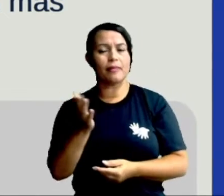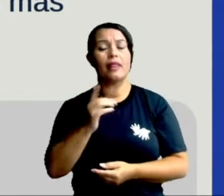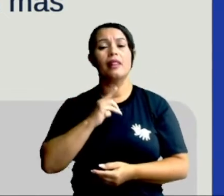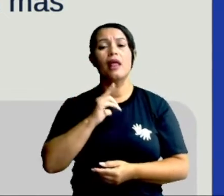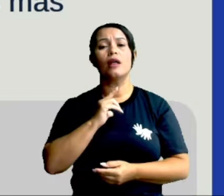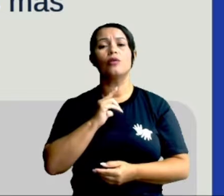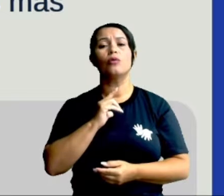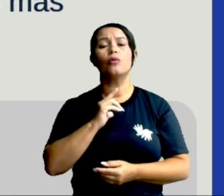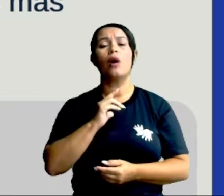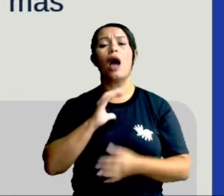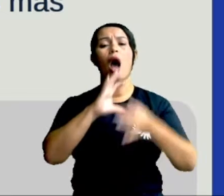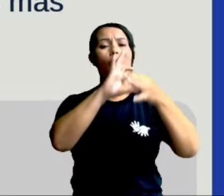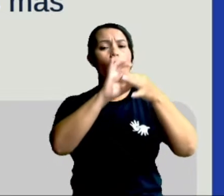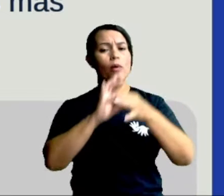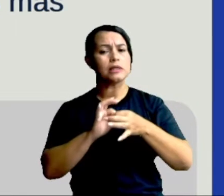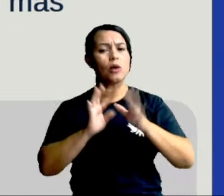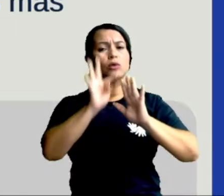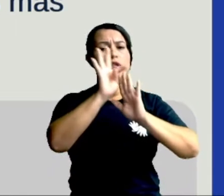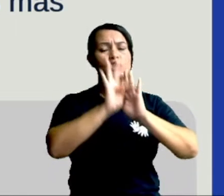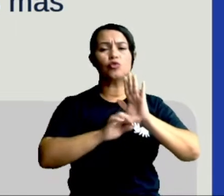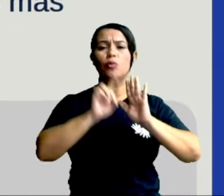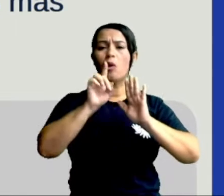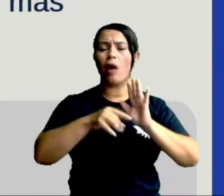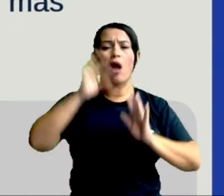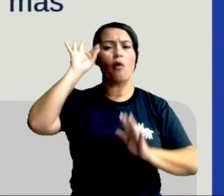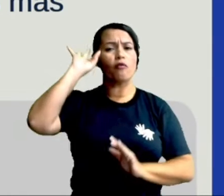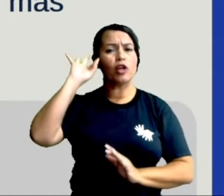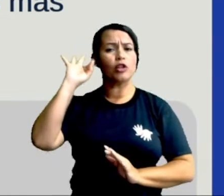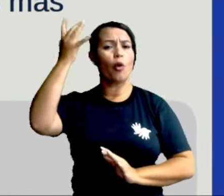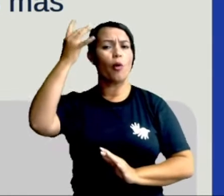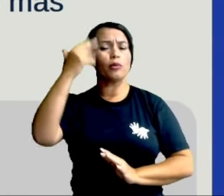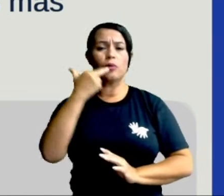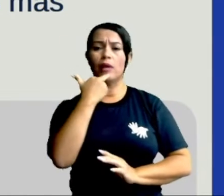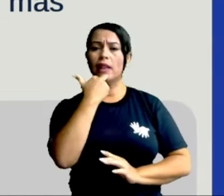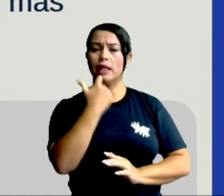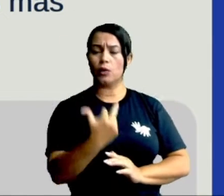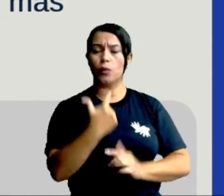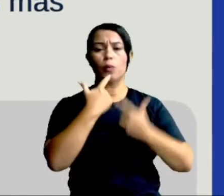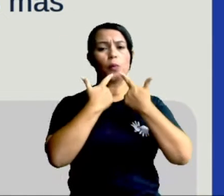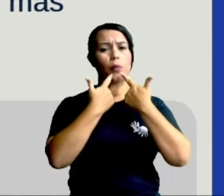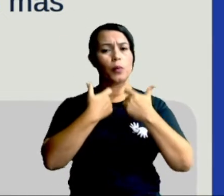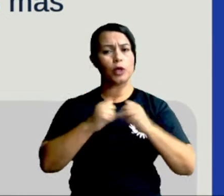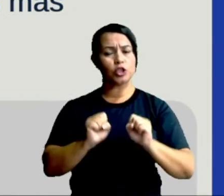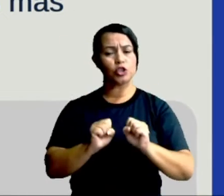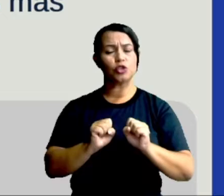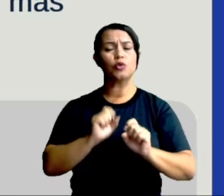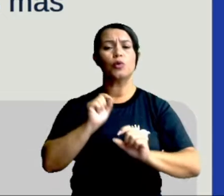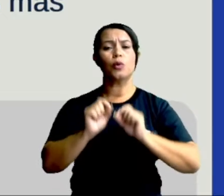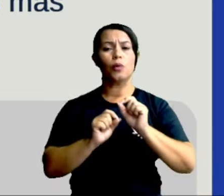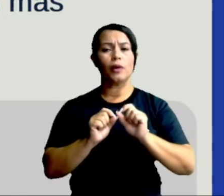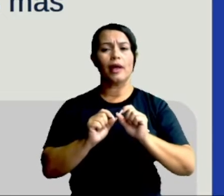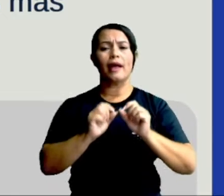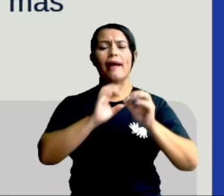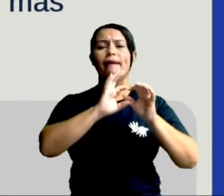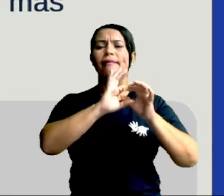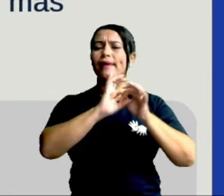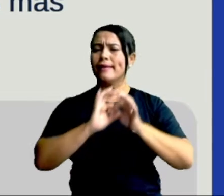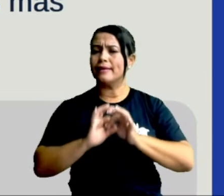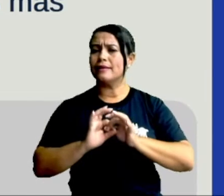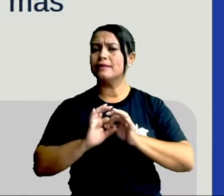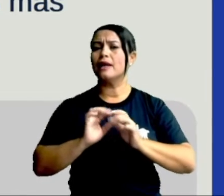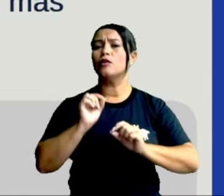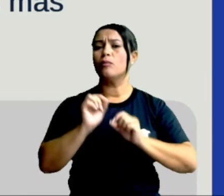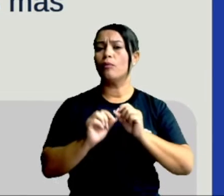coesão textual é um fenômeno linguístico caracterizado pela articulação entre elementos de um